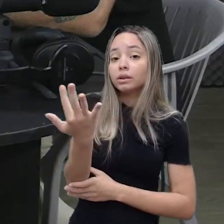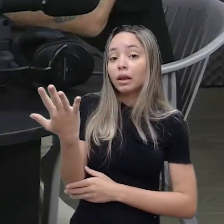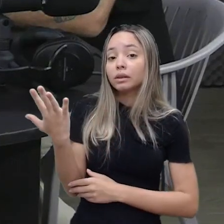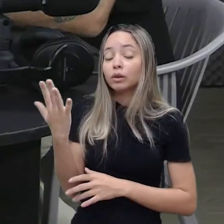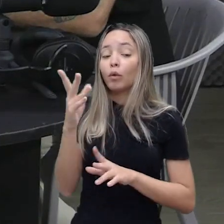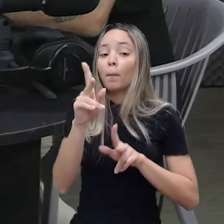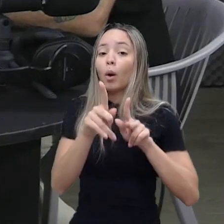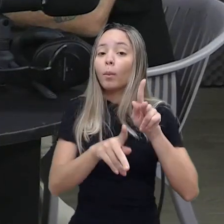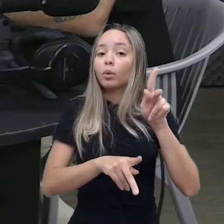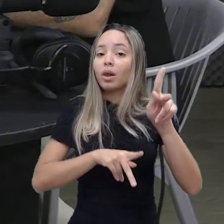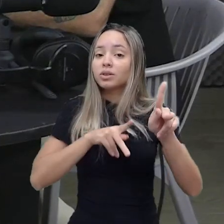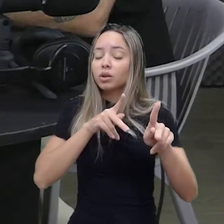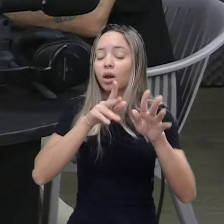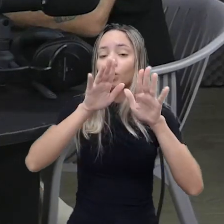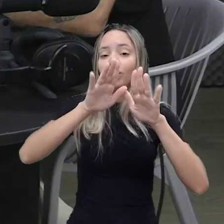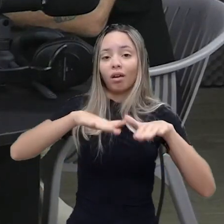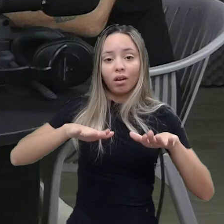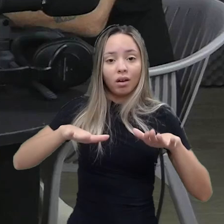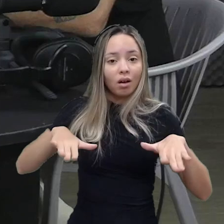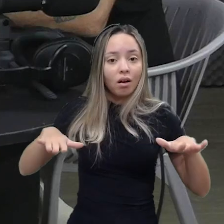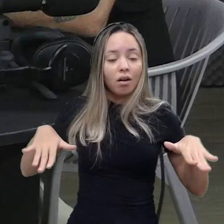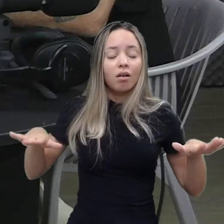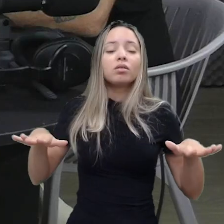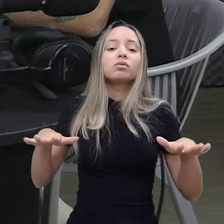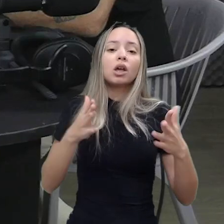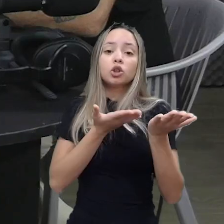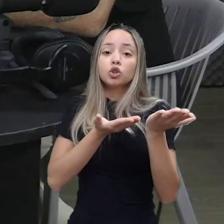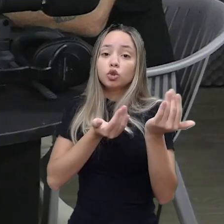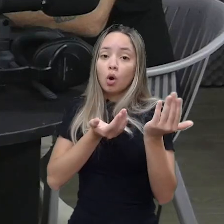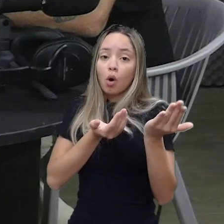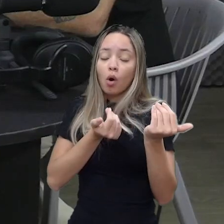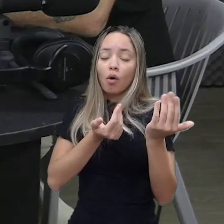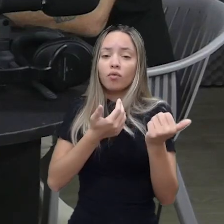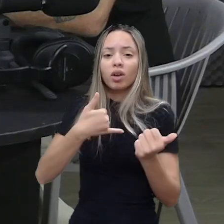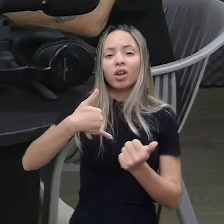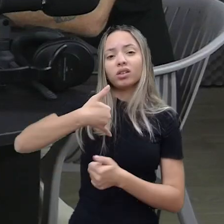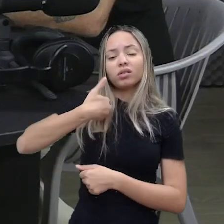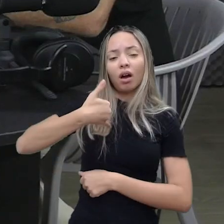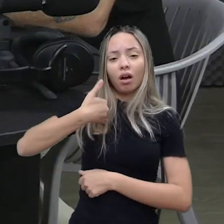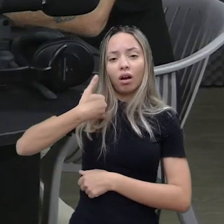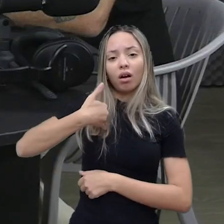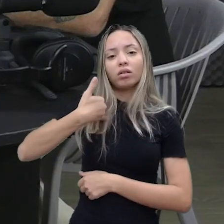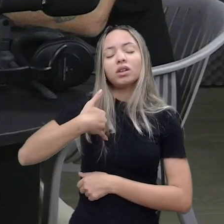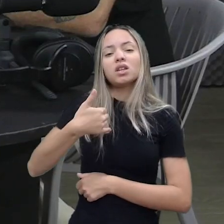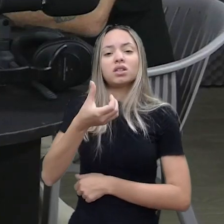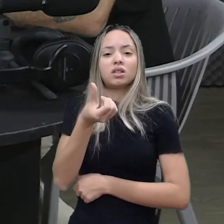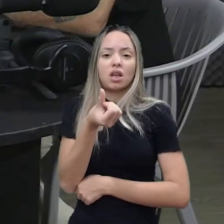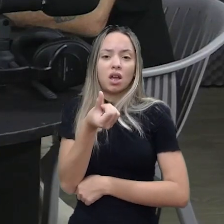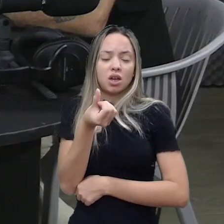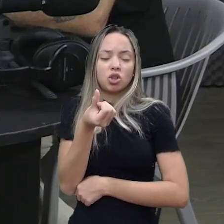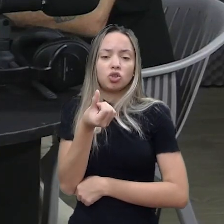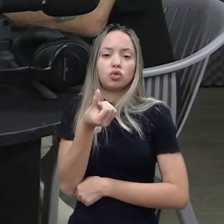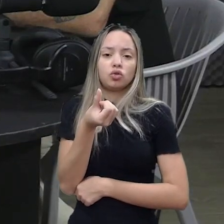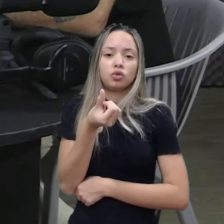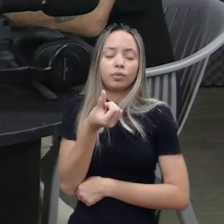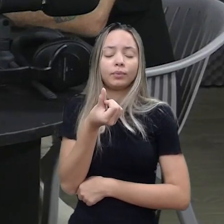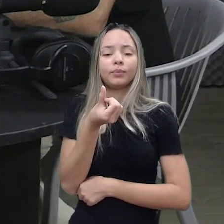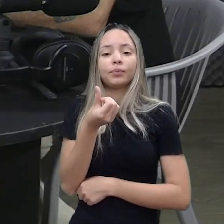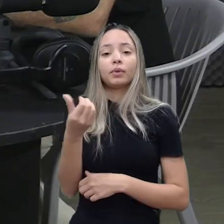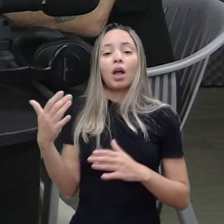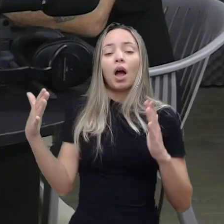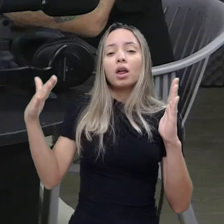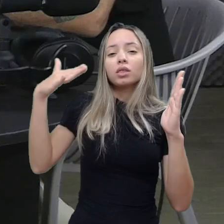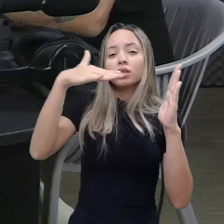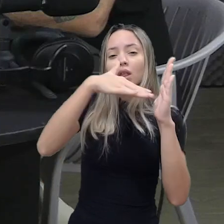populacional, né, de crianças e jovens na faixa etária dos 6 anos, tá,